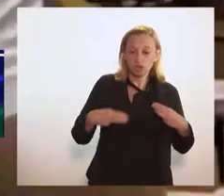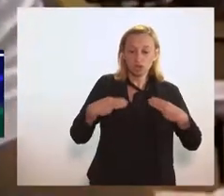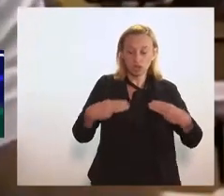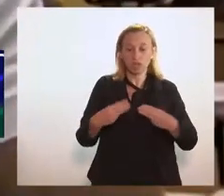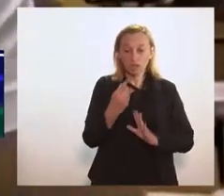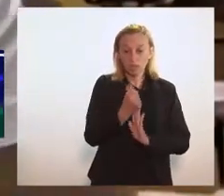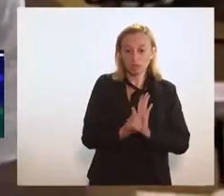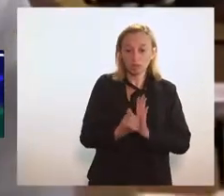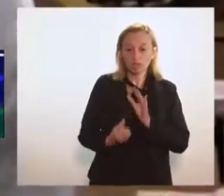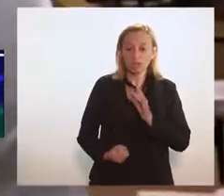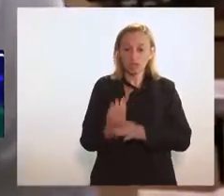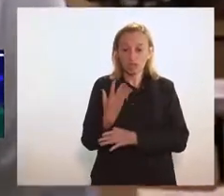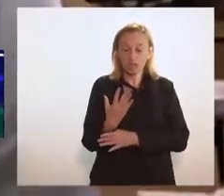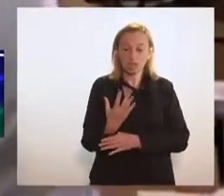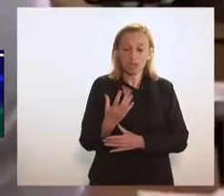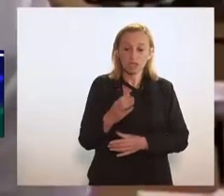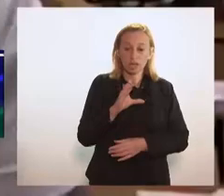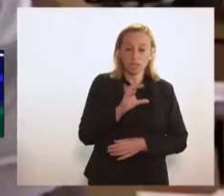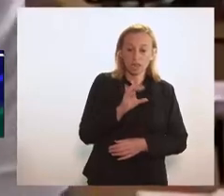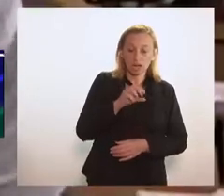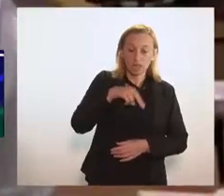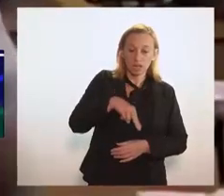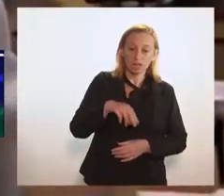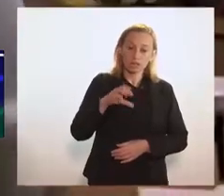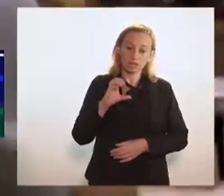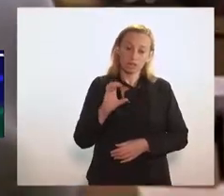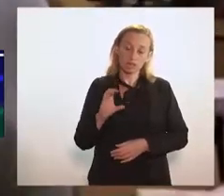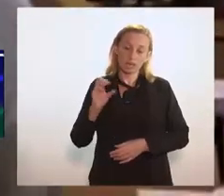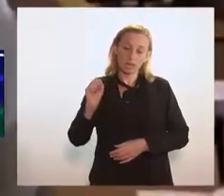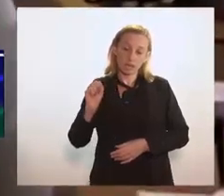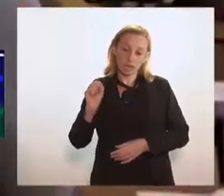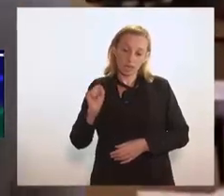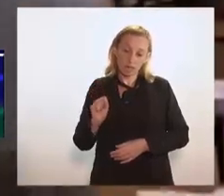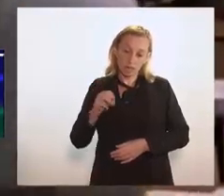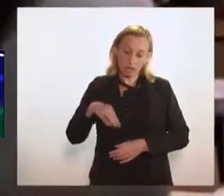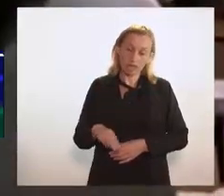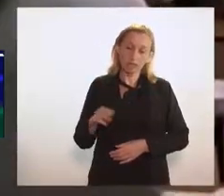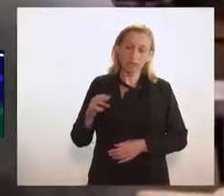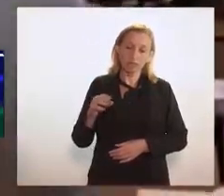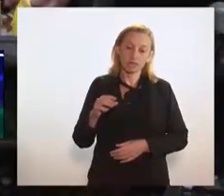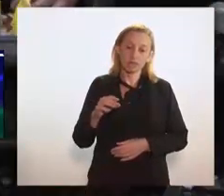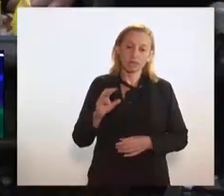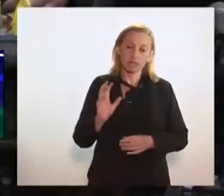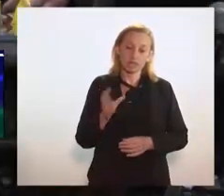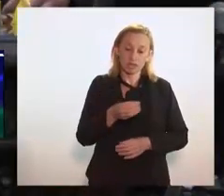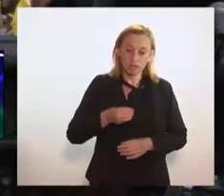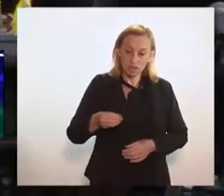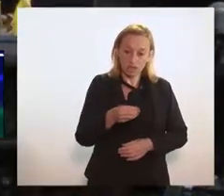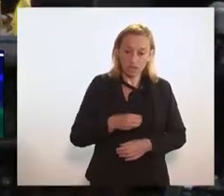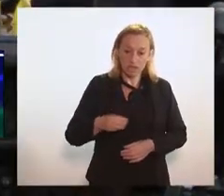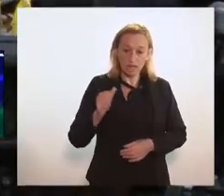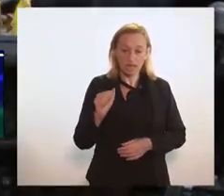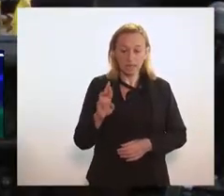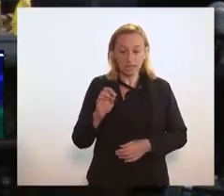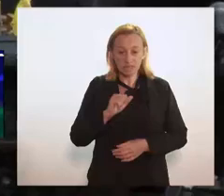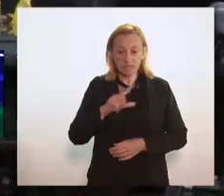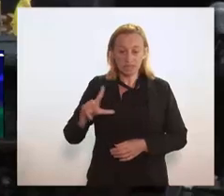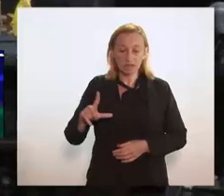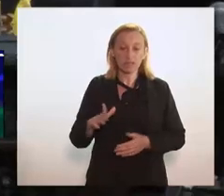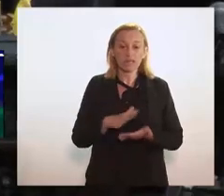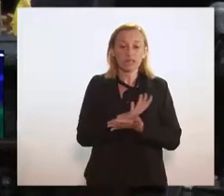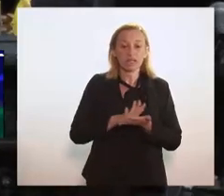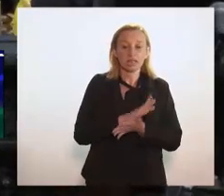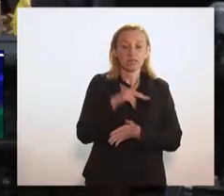que se crie uma NCM com base na cervejaria artesanal. Obrigado, presidente. Nada mais, artesanal. Nada